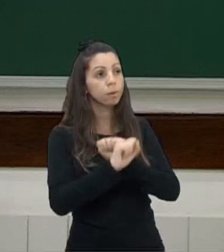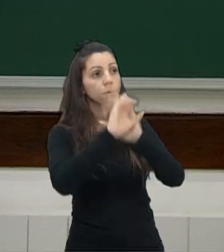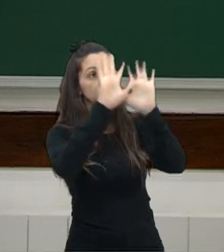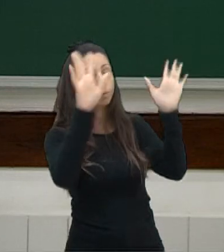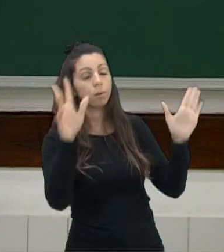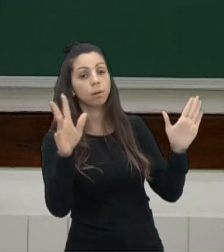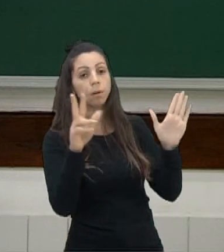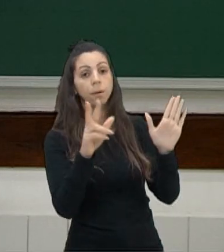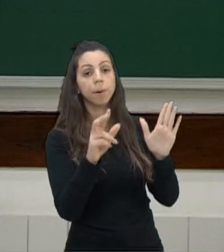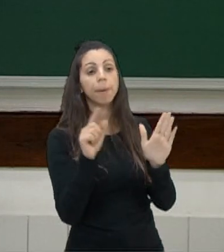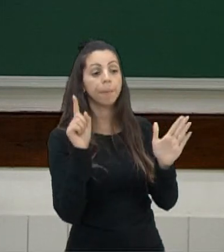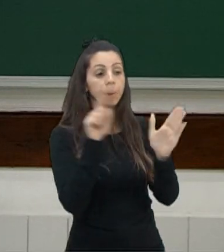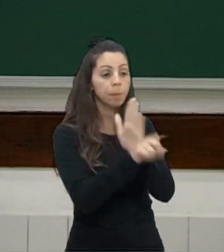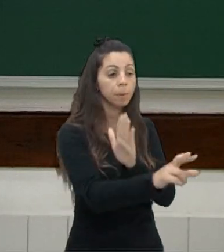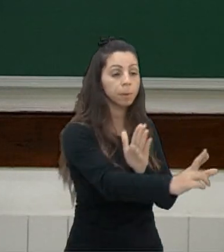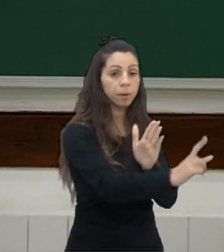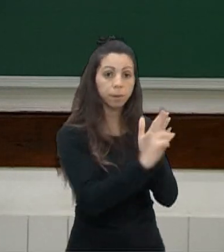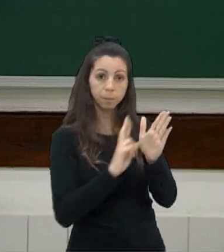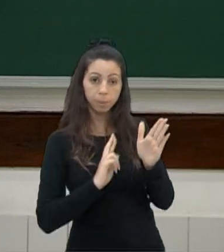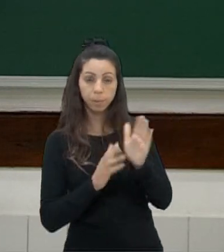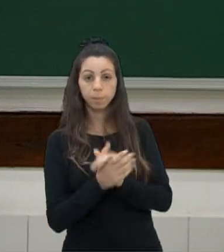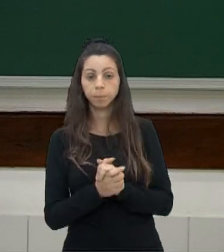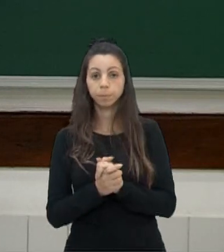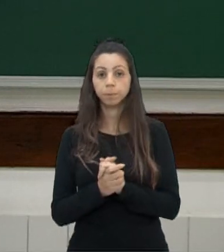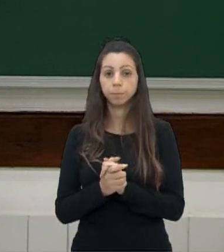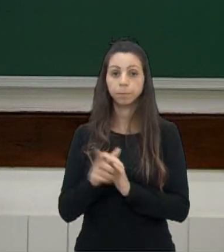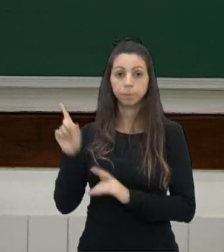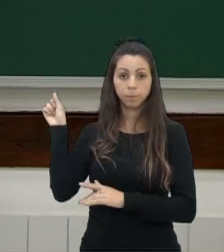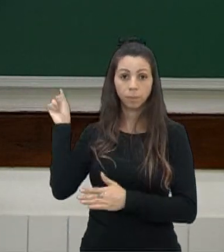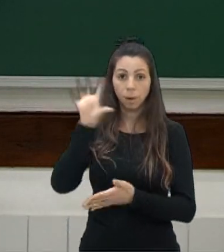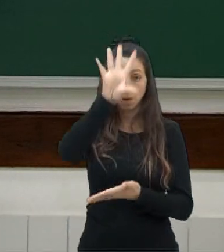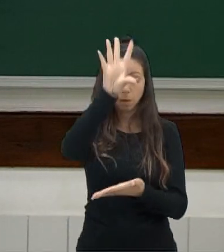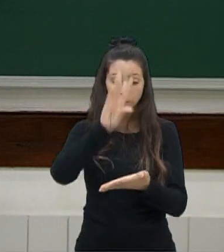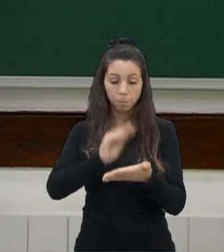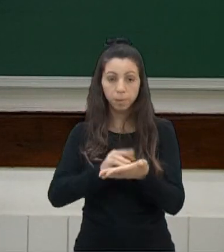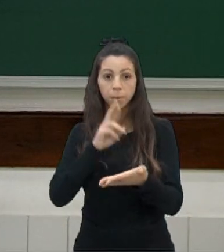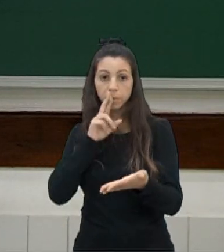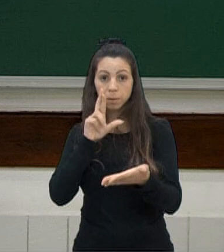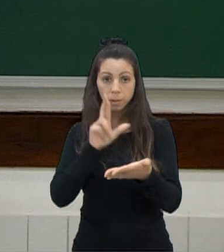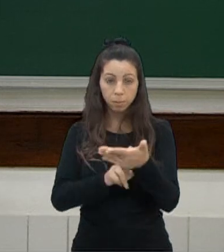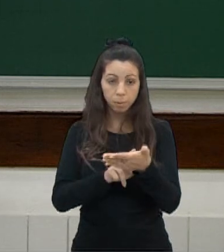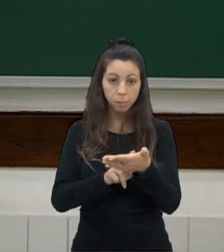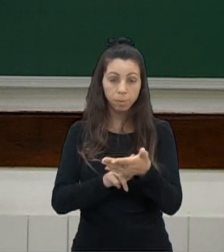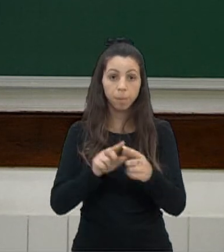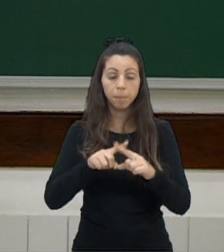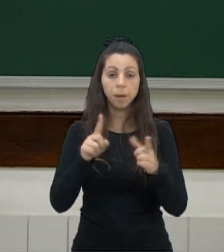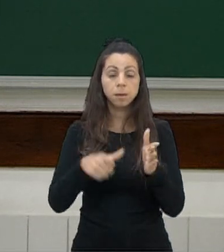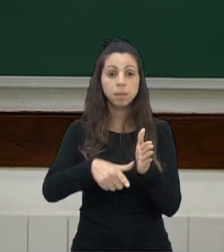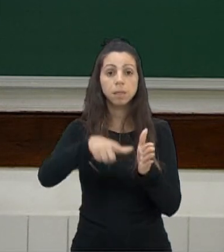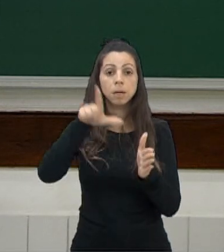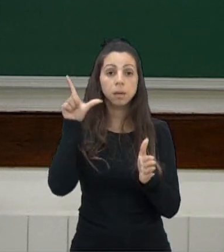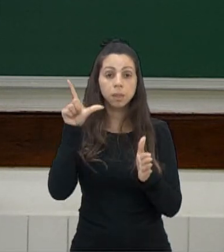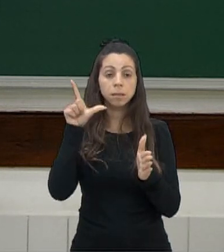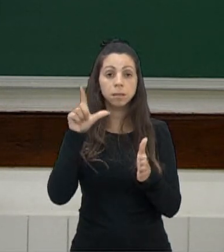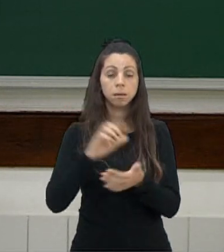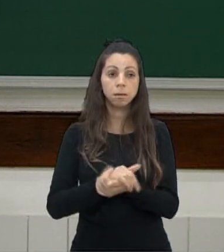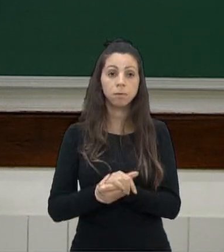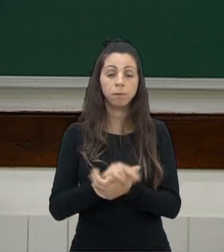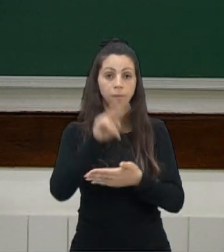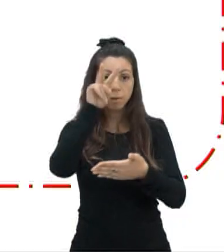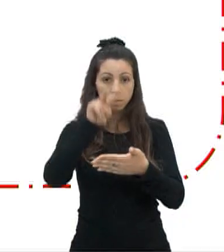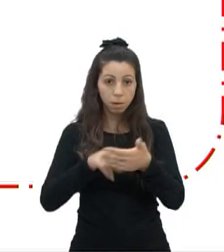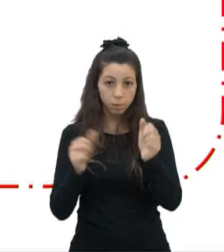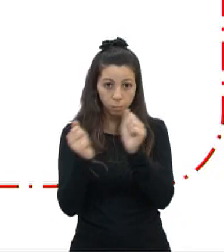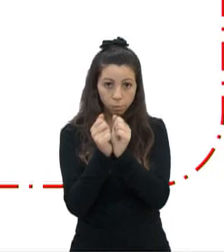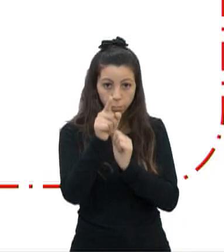Então, vai ficar na tela em um tempo para que você copie esse exercício e que você responda a ele. Mas antes de ficar o tempo na tela, eu só vou ler a pergunta